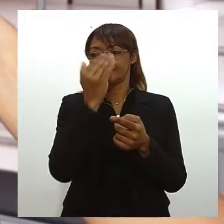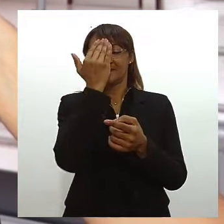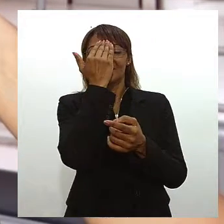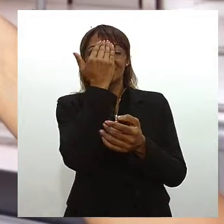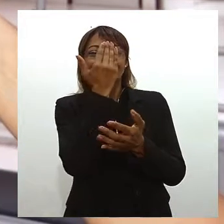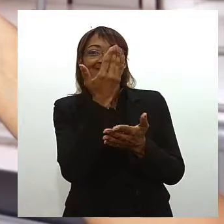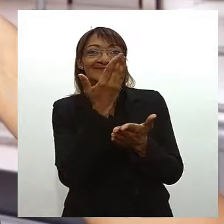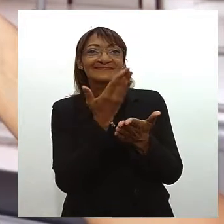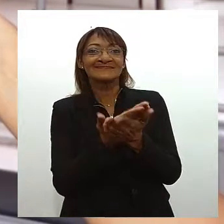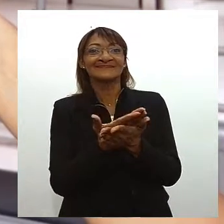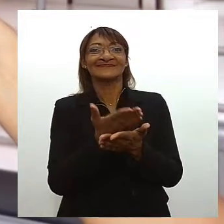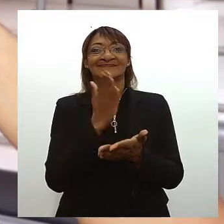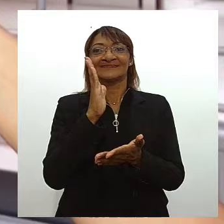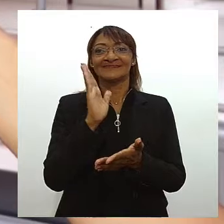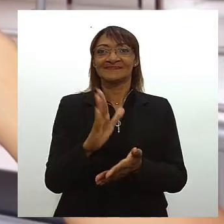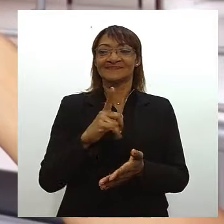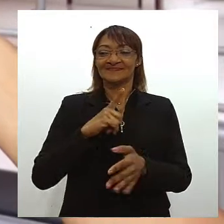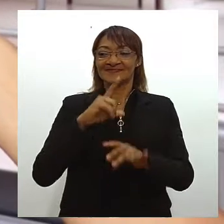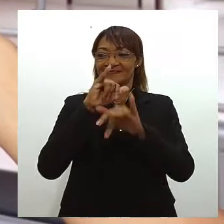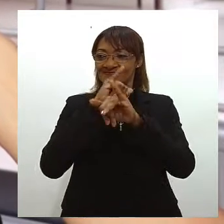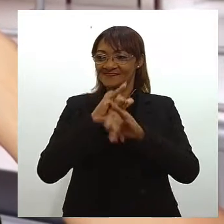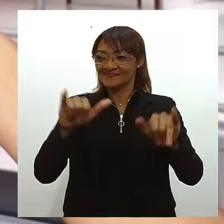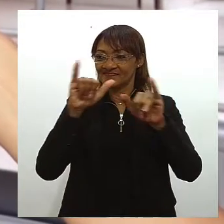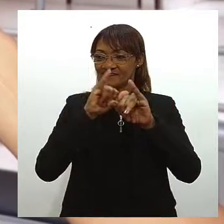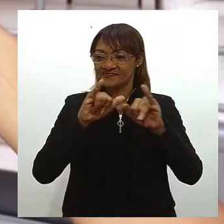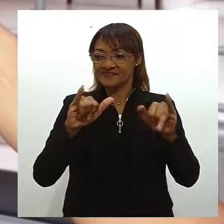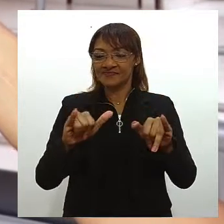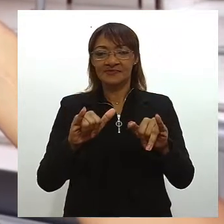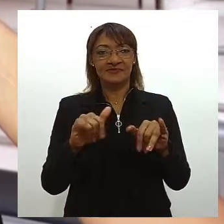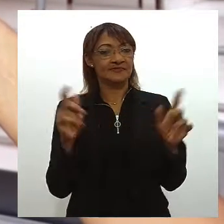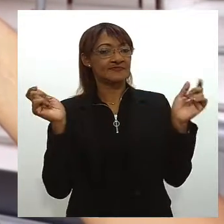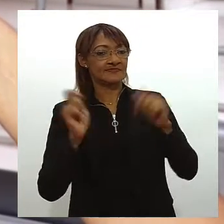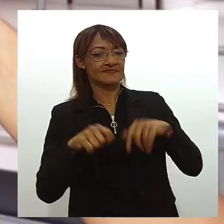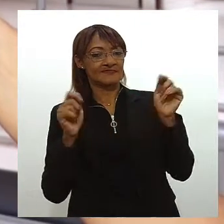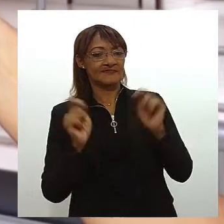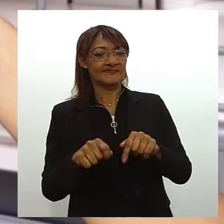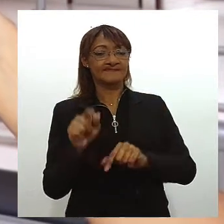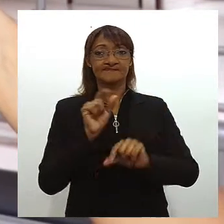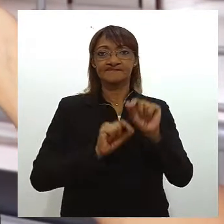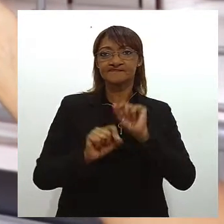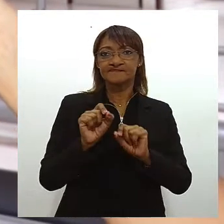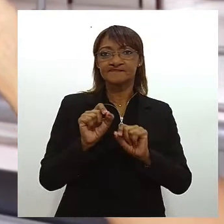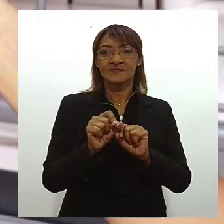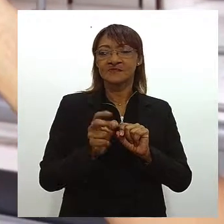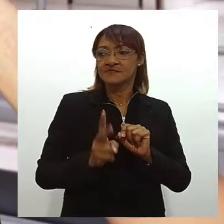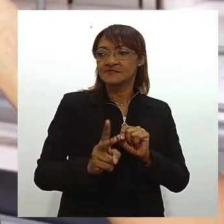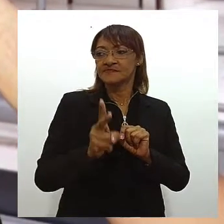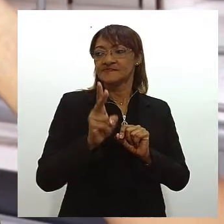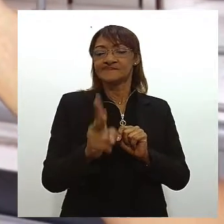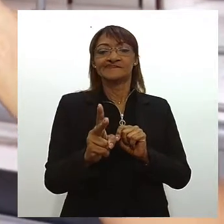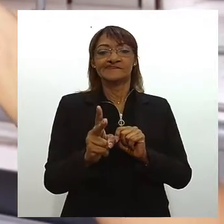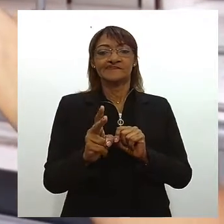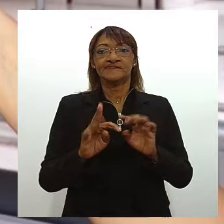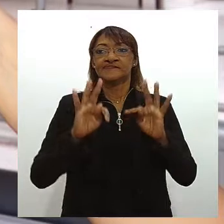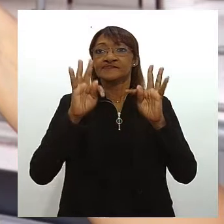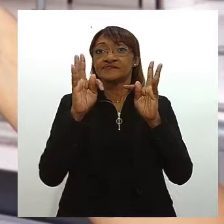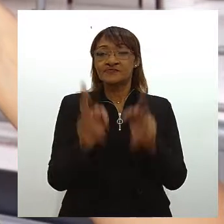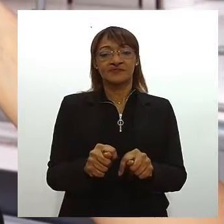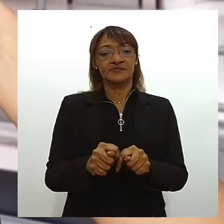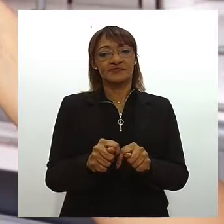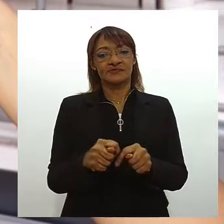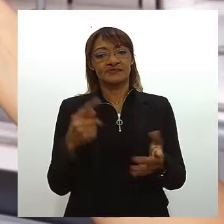contribui justamente na informação, no diálogo, que possamos estreitar cada vez mais qualquer condição,